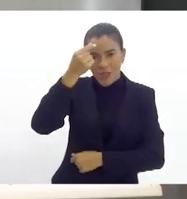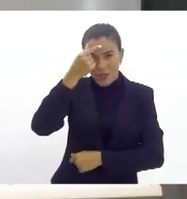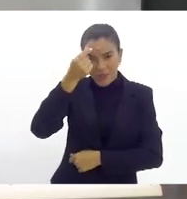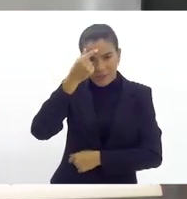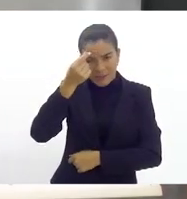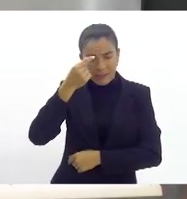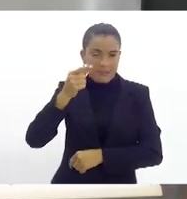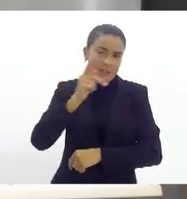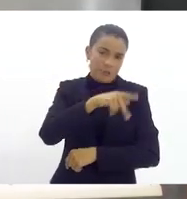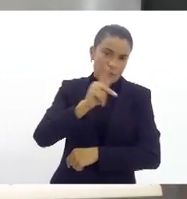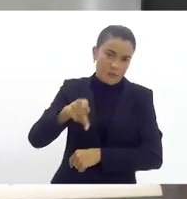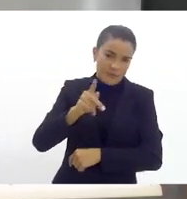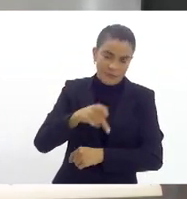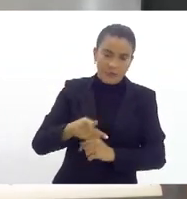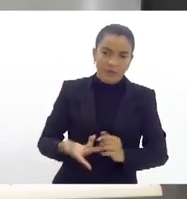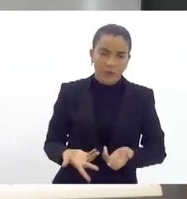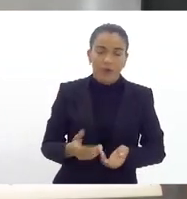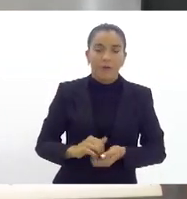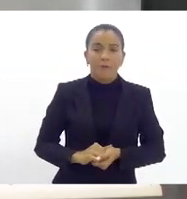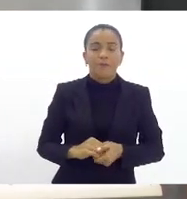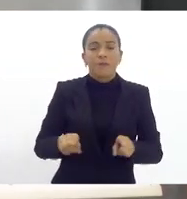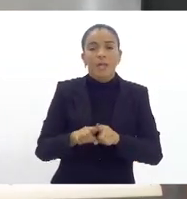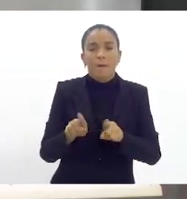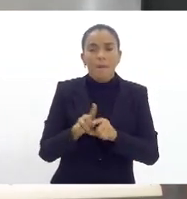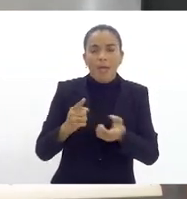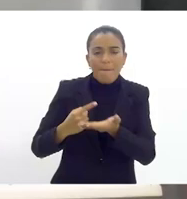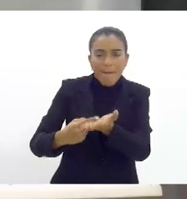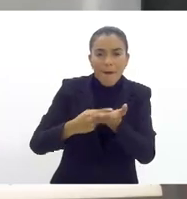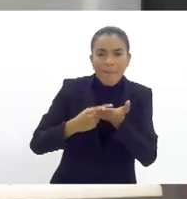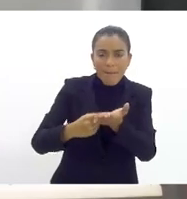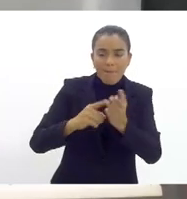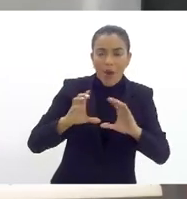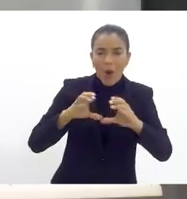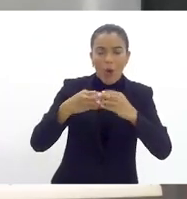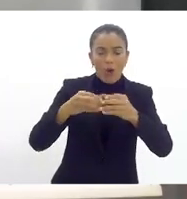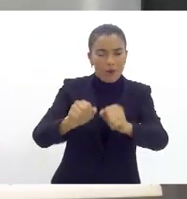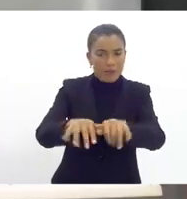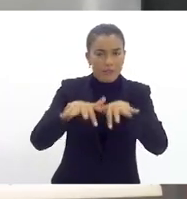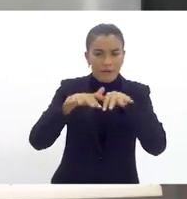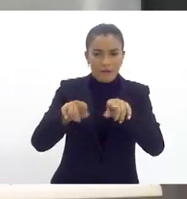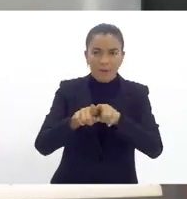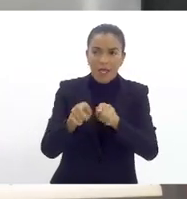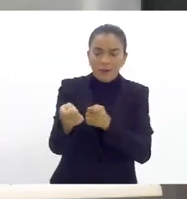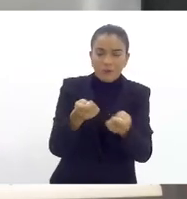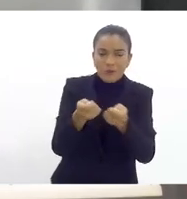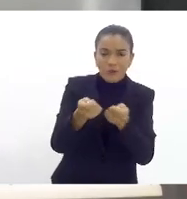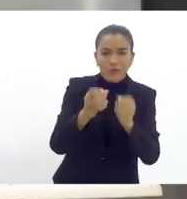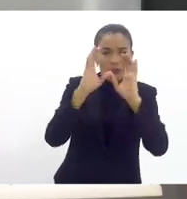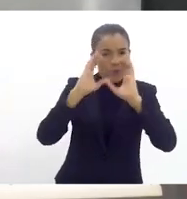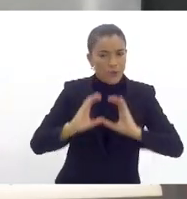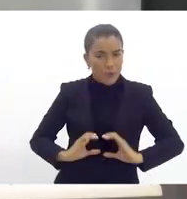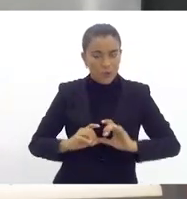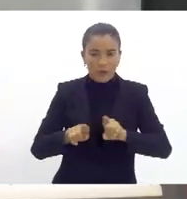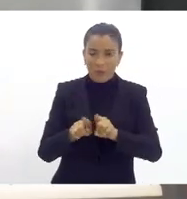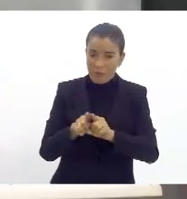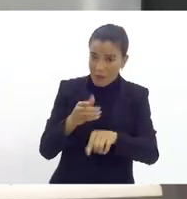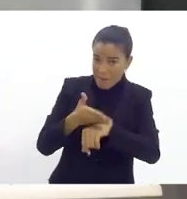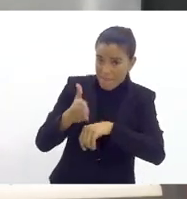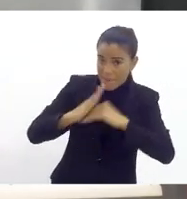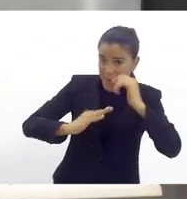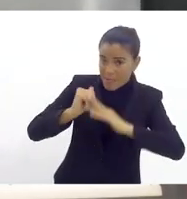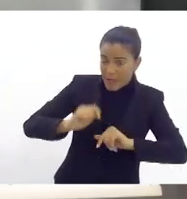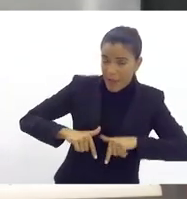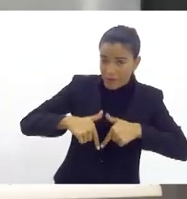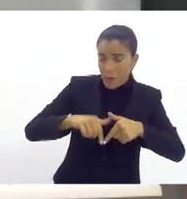colocou sobre arte Convenções coletivas sobre os termos de Conduta se eles estão sendo praticados não tão sendo